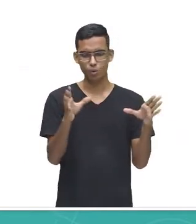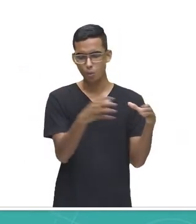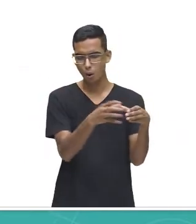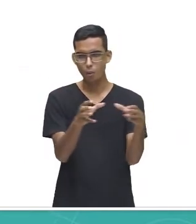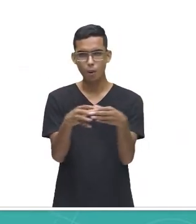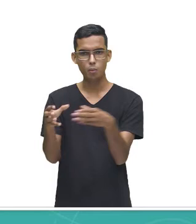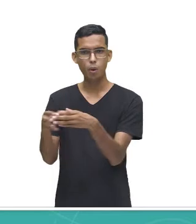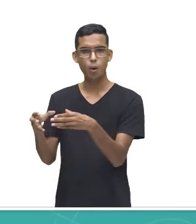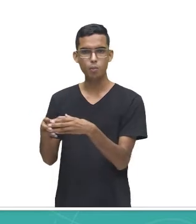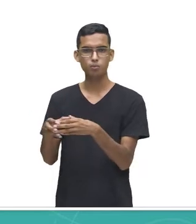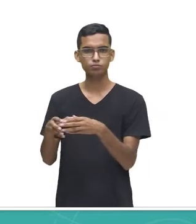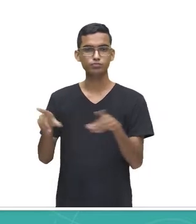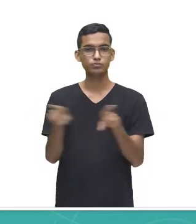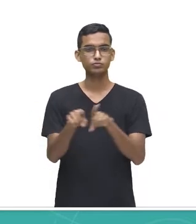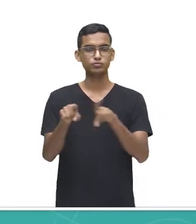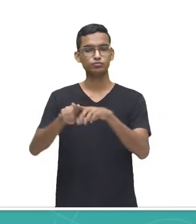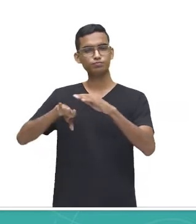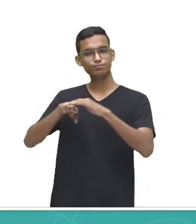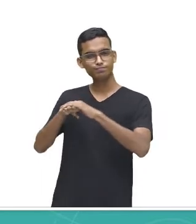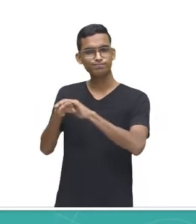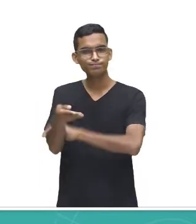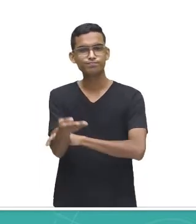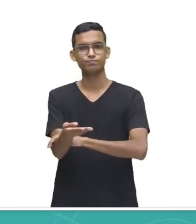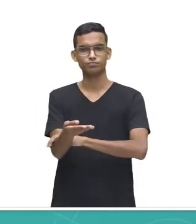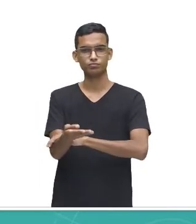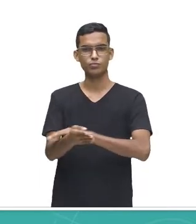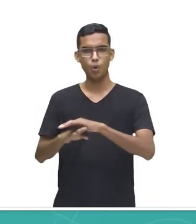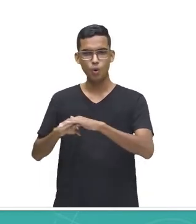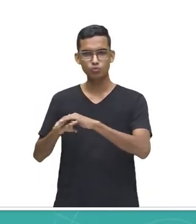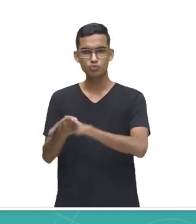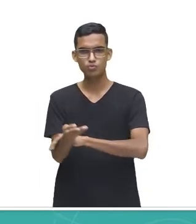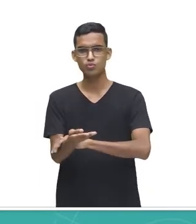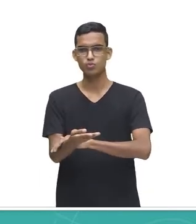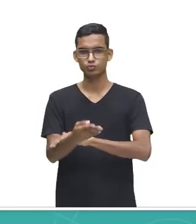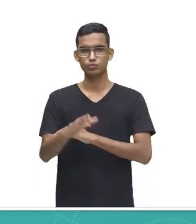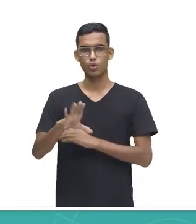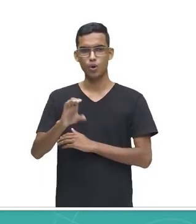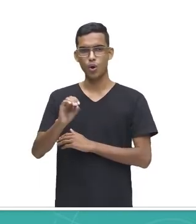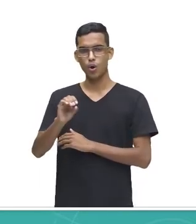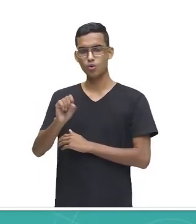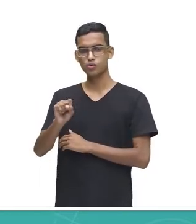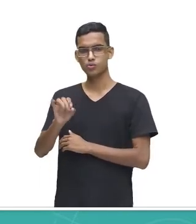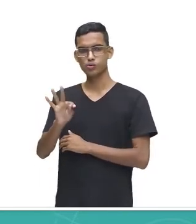Os costumes que estão arraigados neste povo.